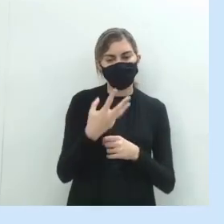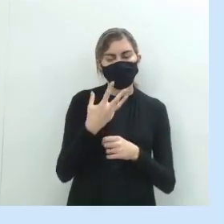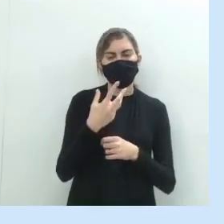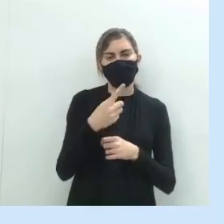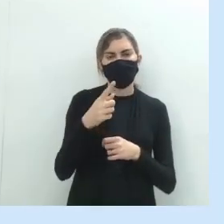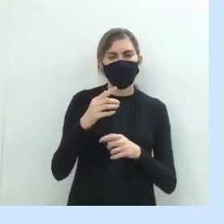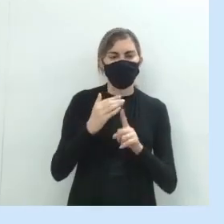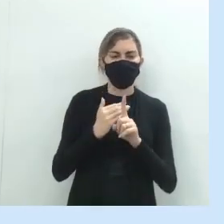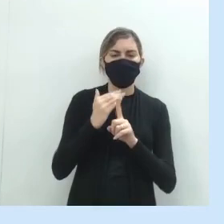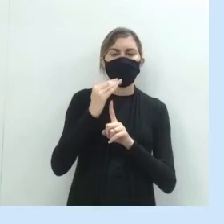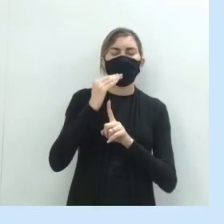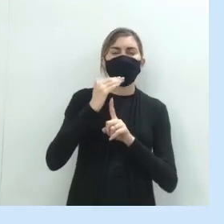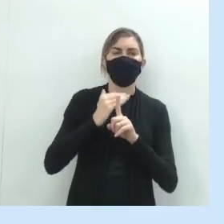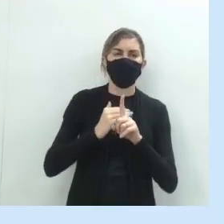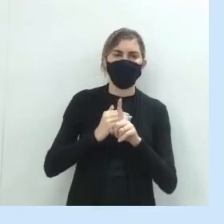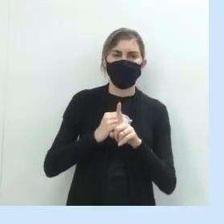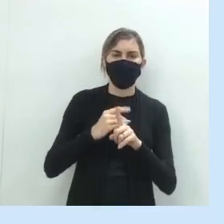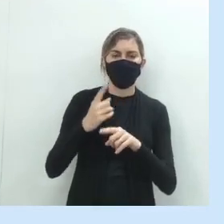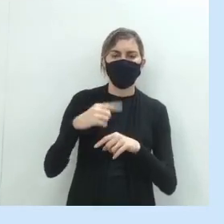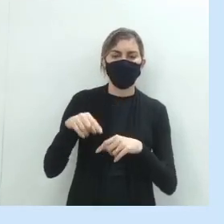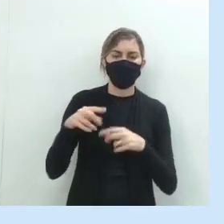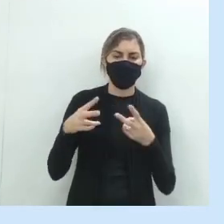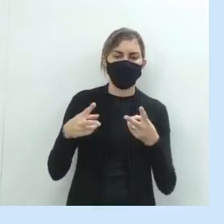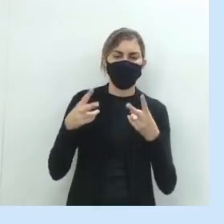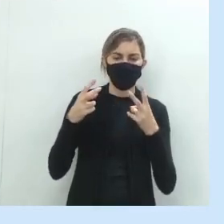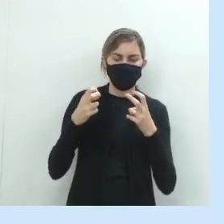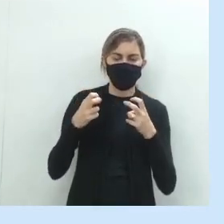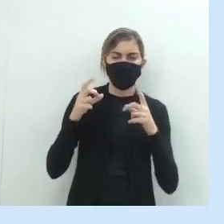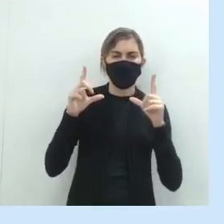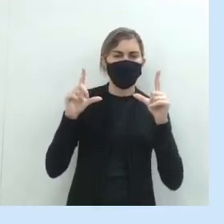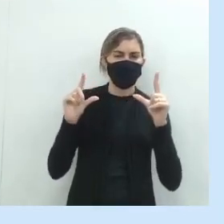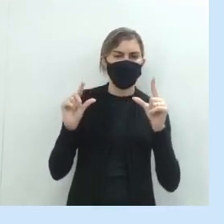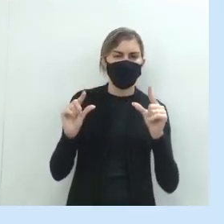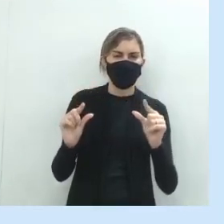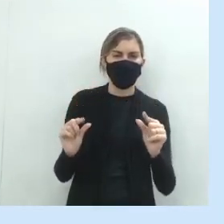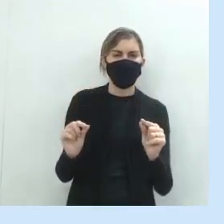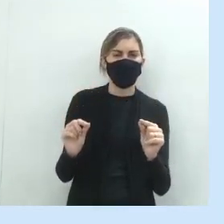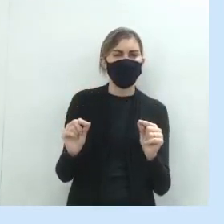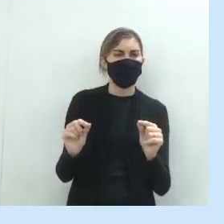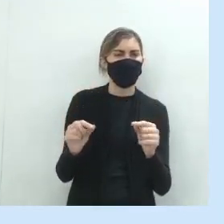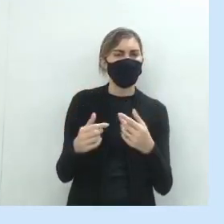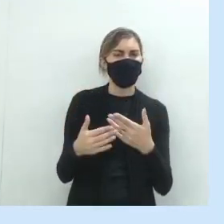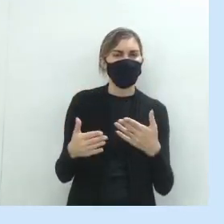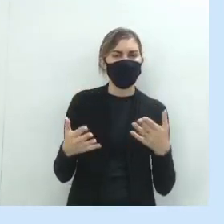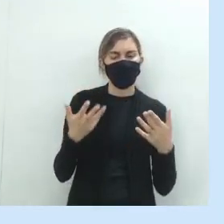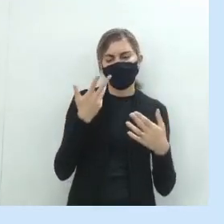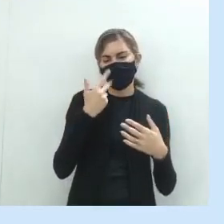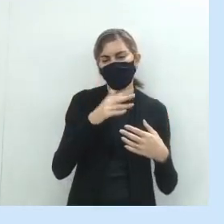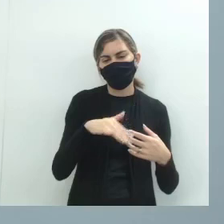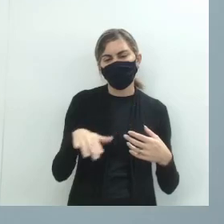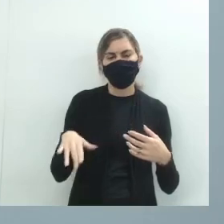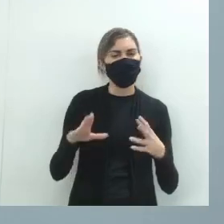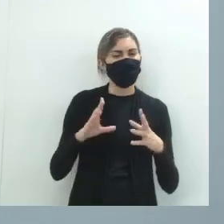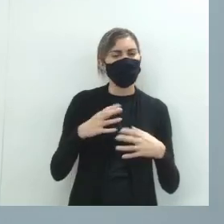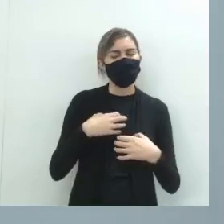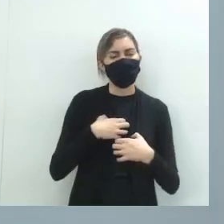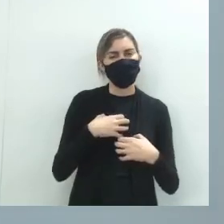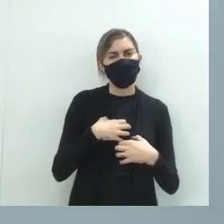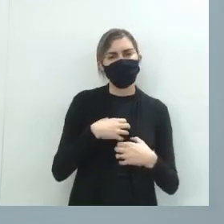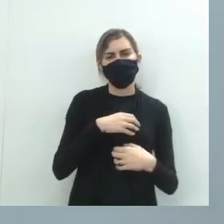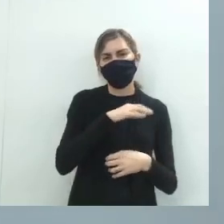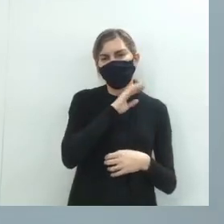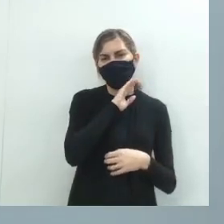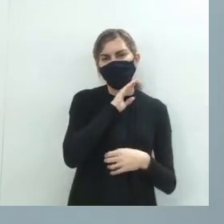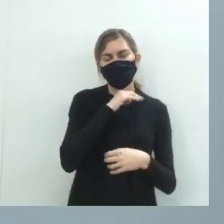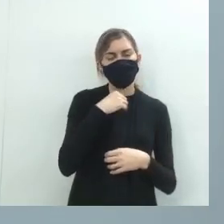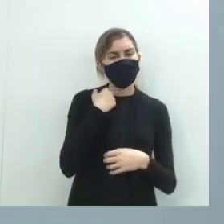de temperatura e nota que houve uma redução. A criança estava febril,